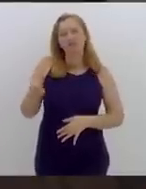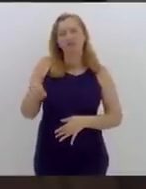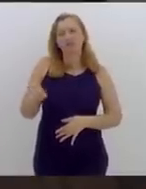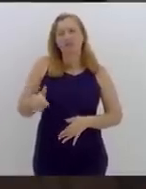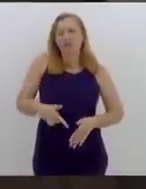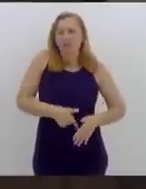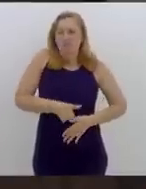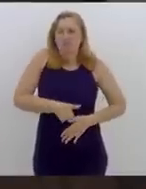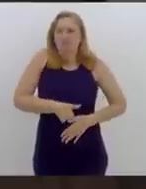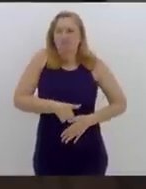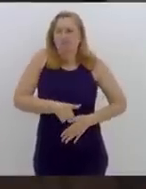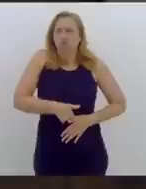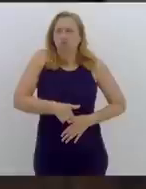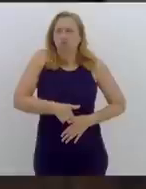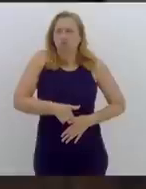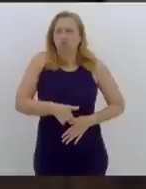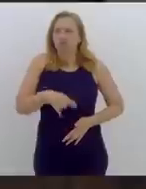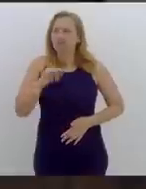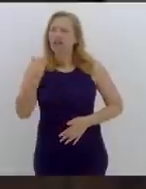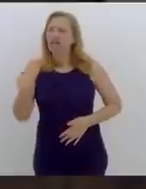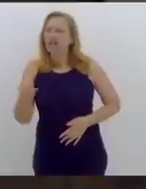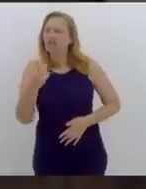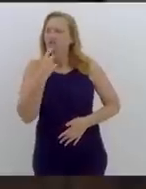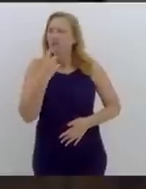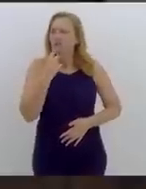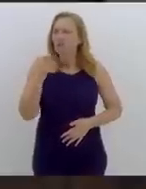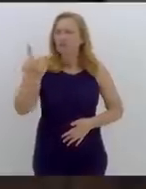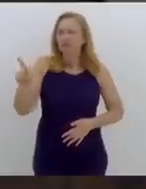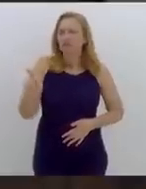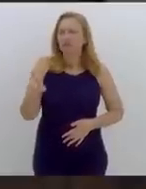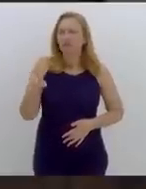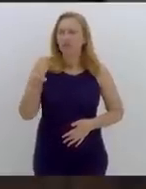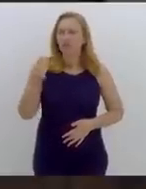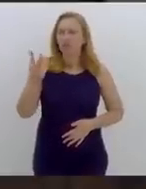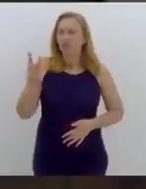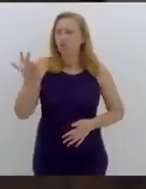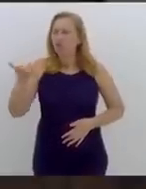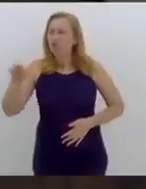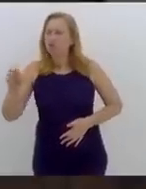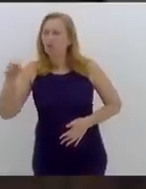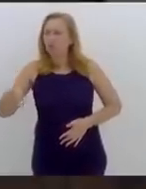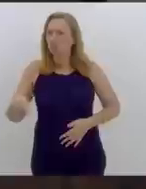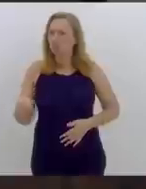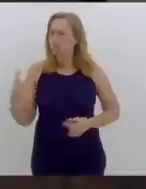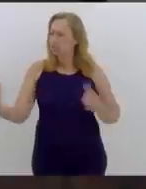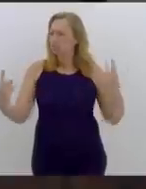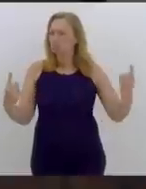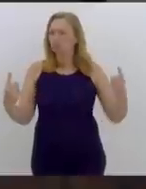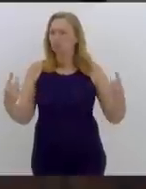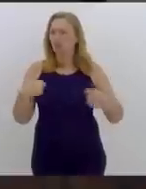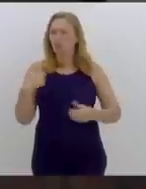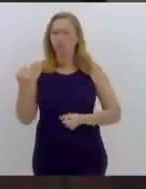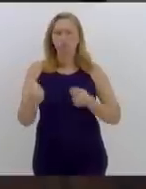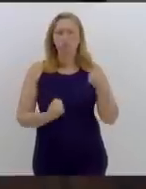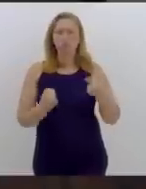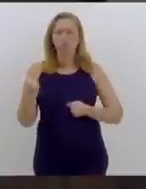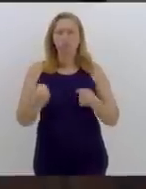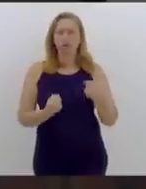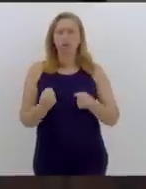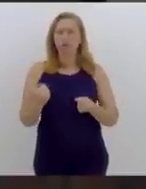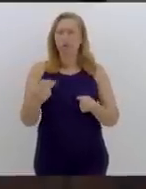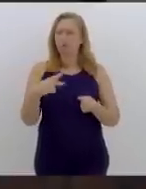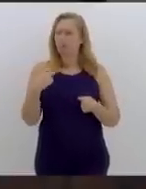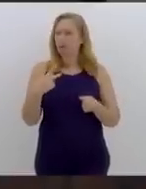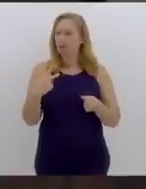cara confundiu ali na linha vermelha debaixo da linha vermelha na Washington Luiz um de cada lado eu dirigindo falei que tem